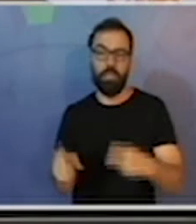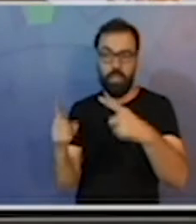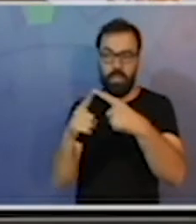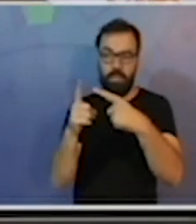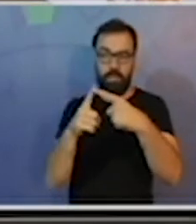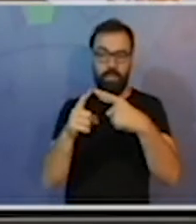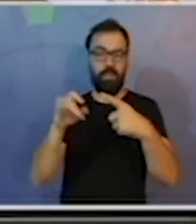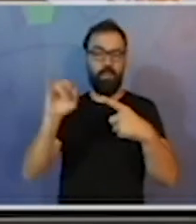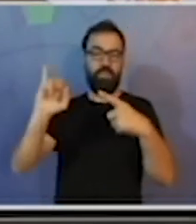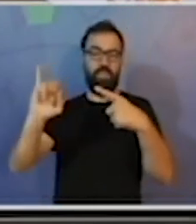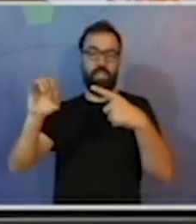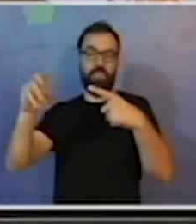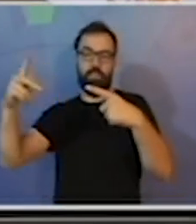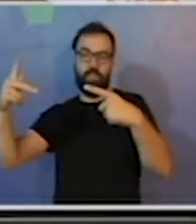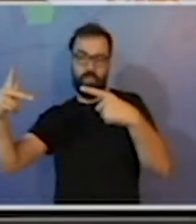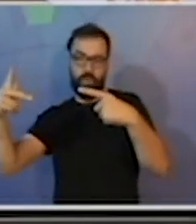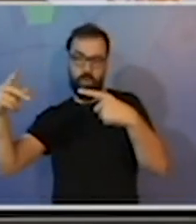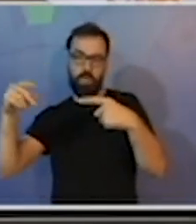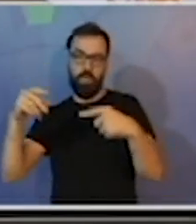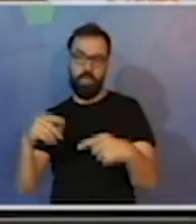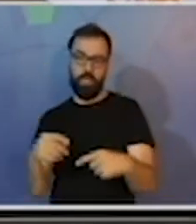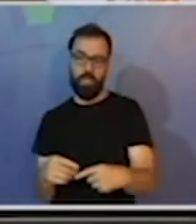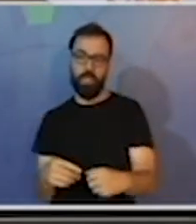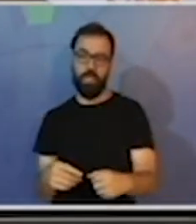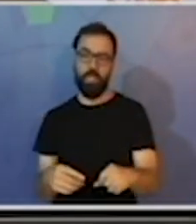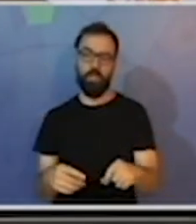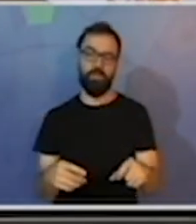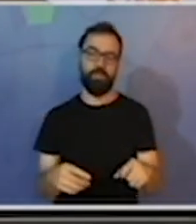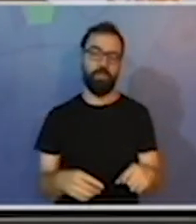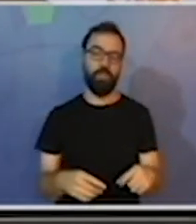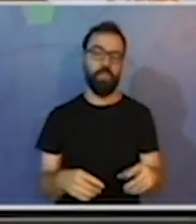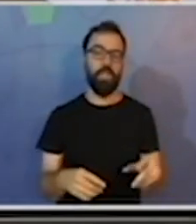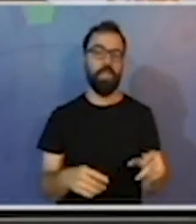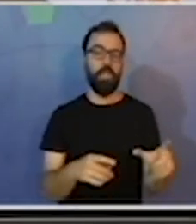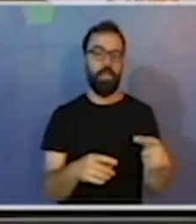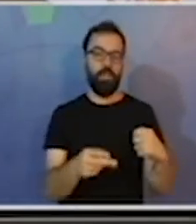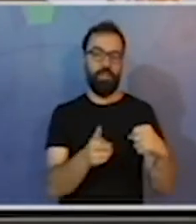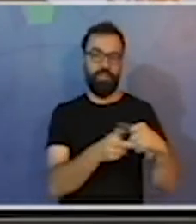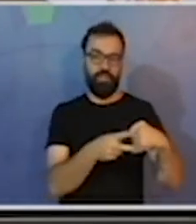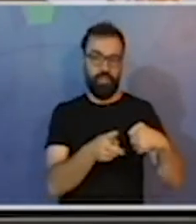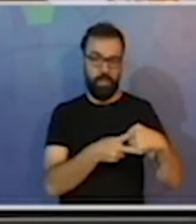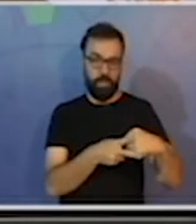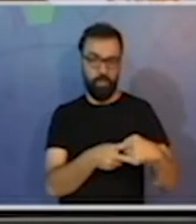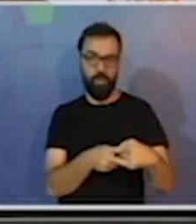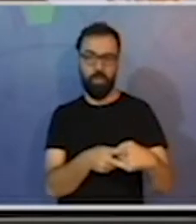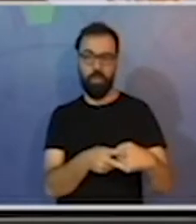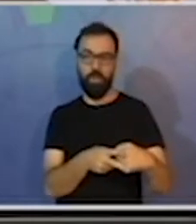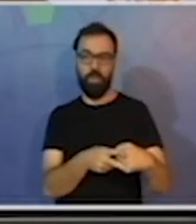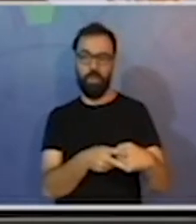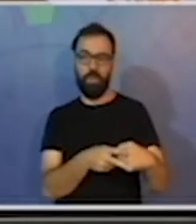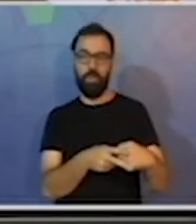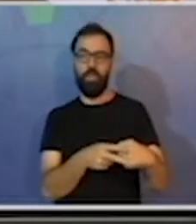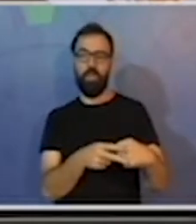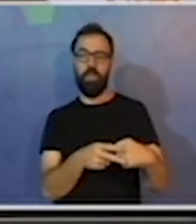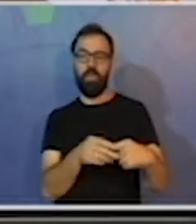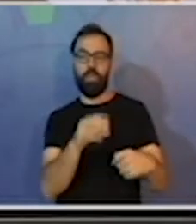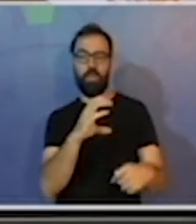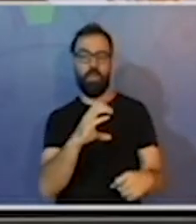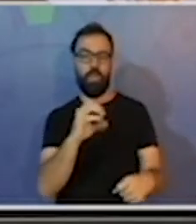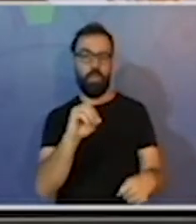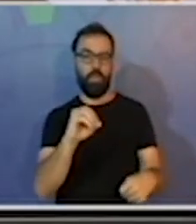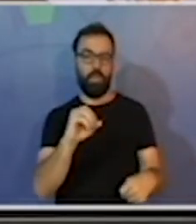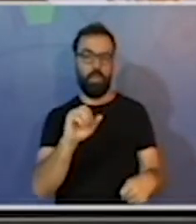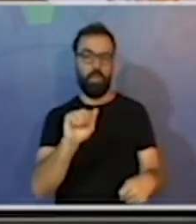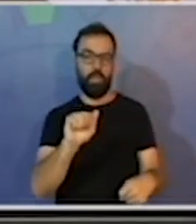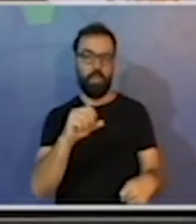cansar vende mais R nós temos ali vender e parte